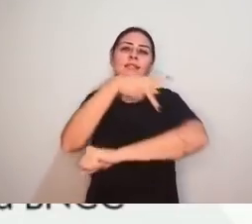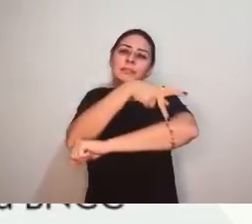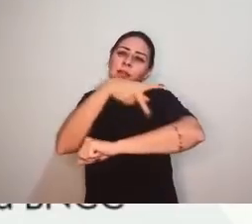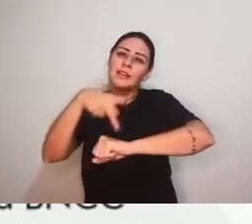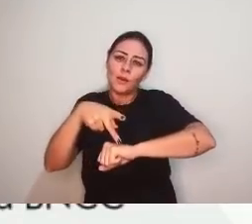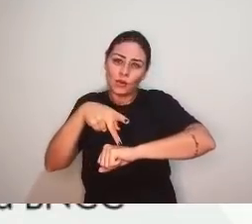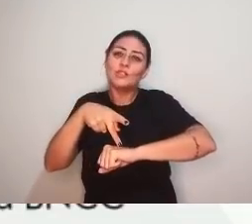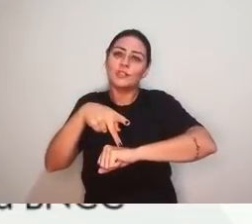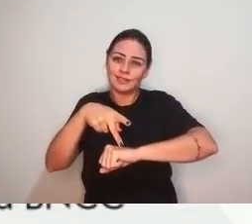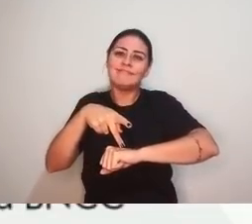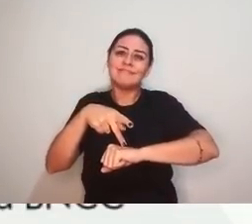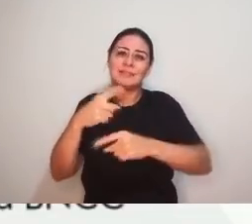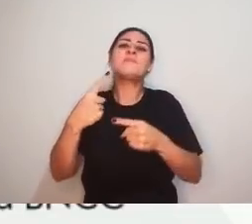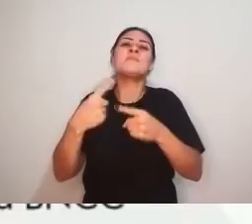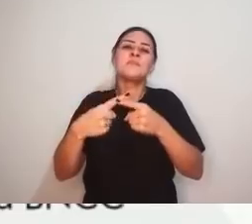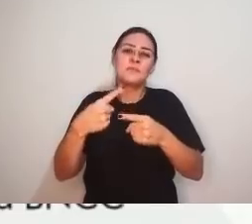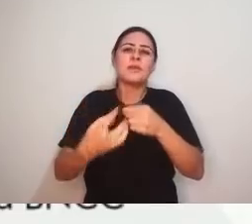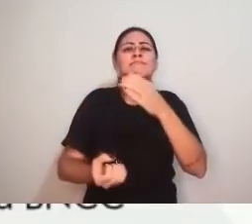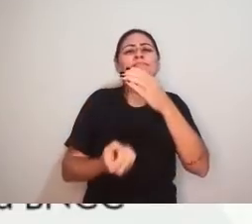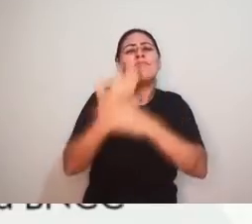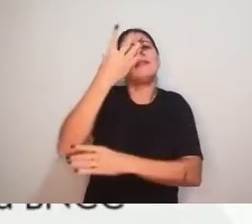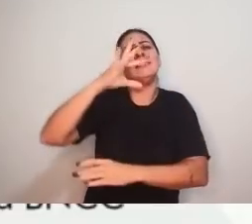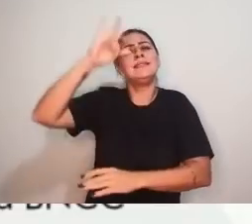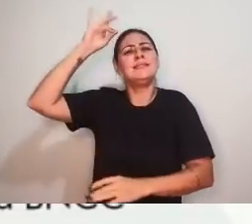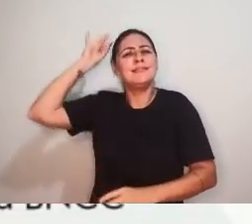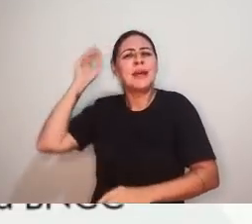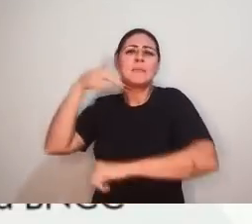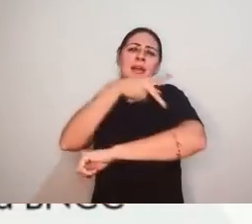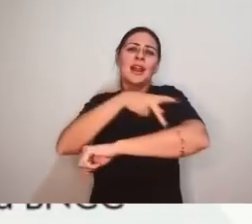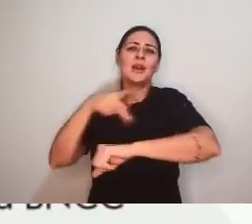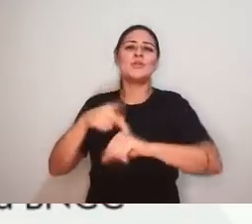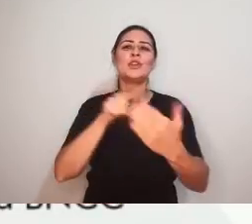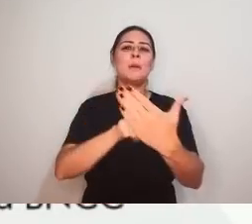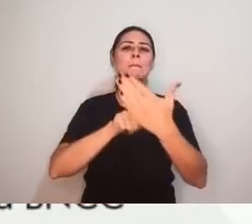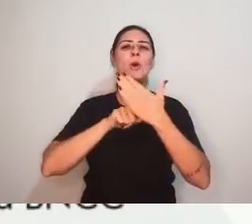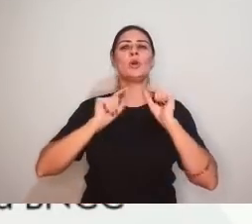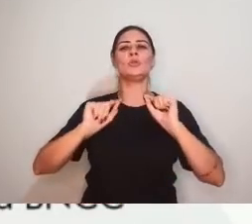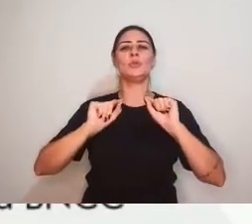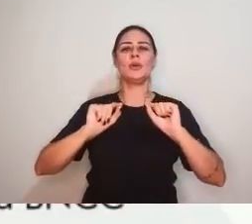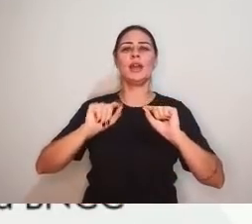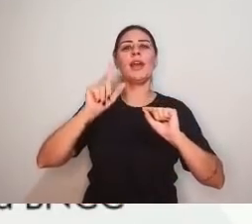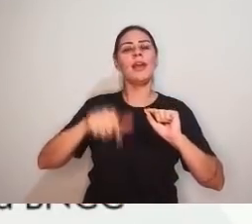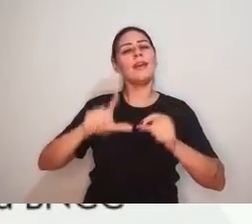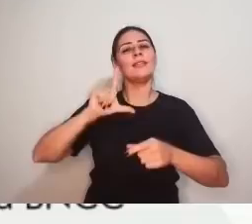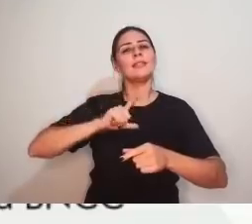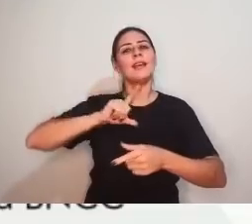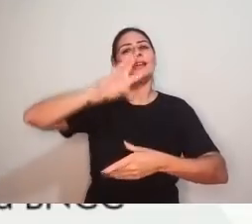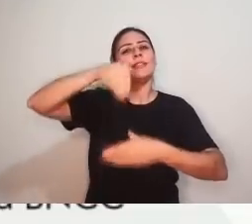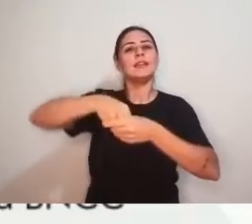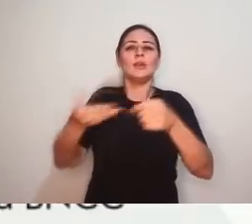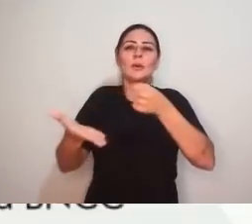Eu acho isso maravilhoso, dado as origens, né, que essa pedagogia nos traz, nos apresenta e nos